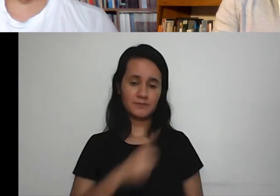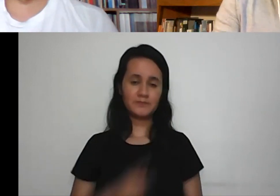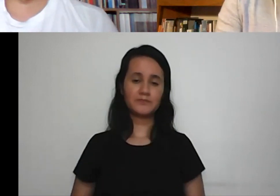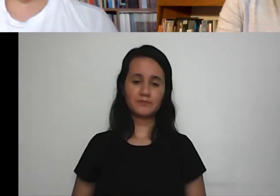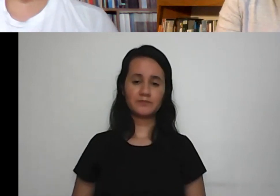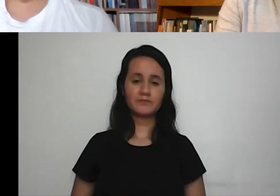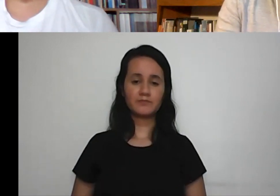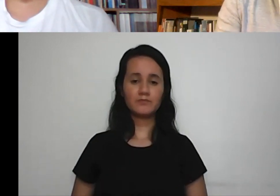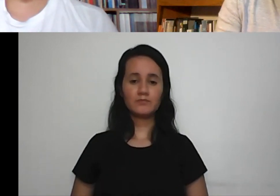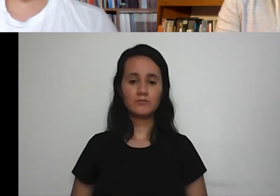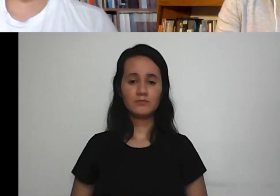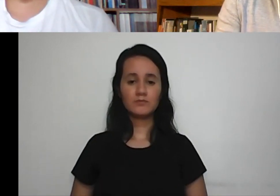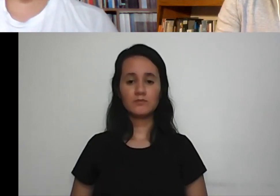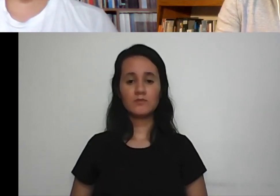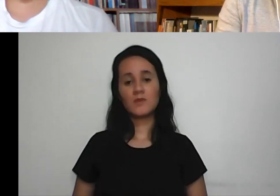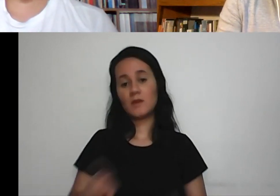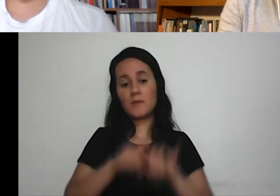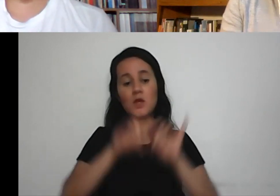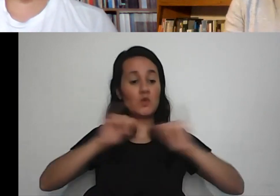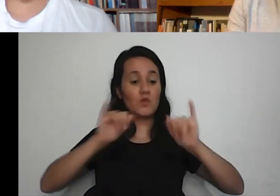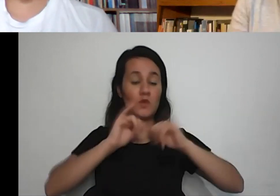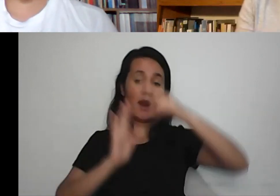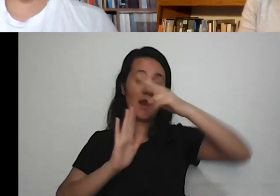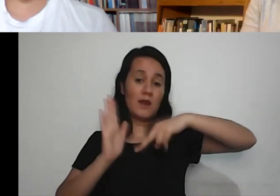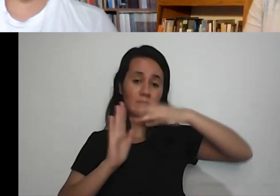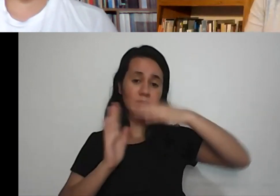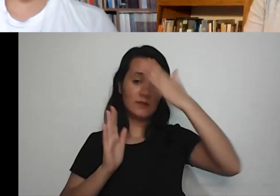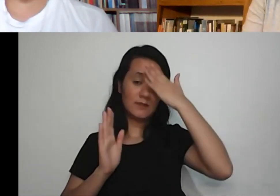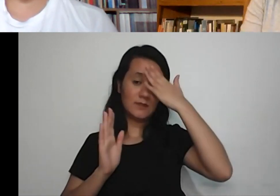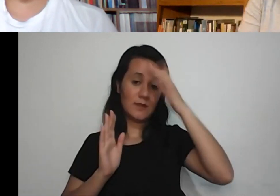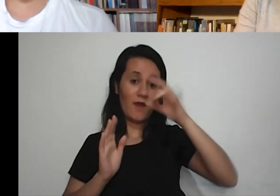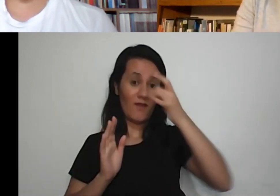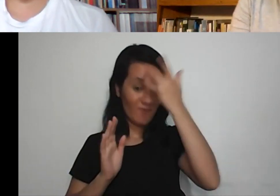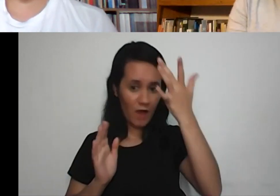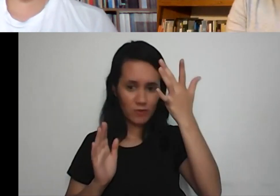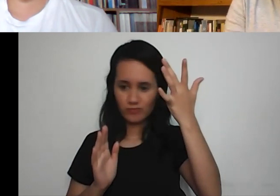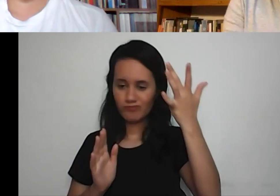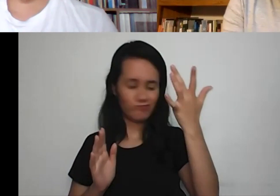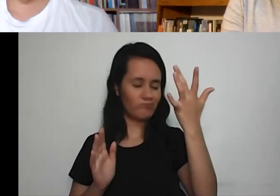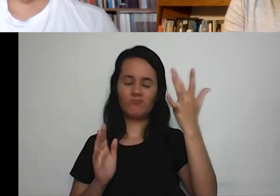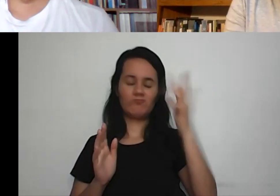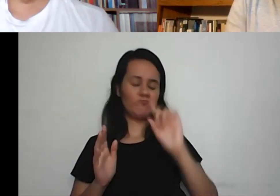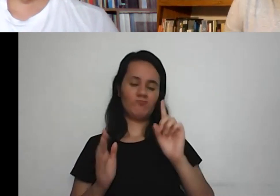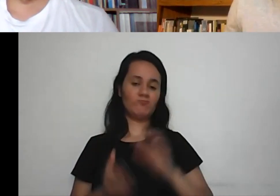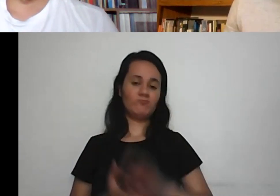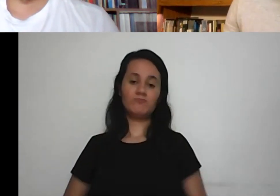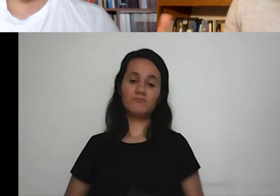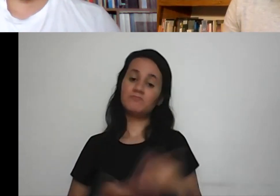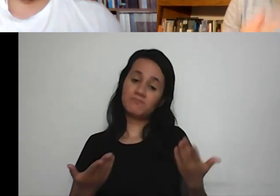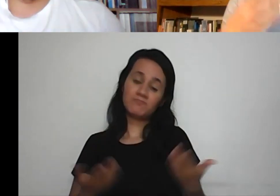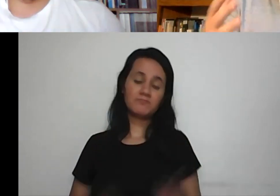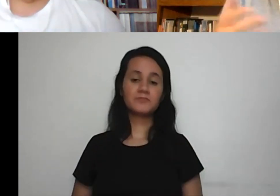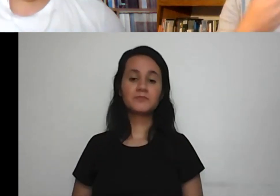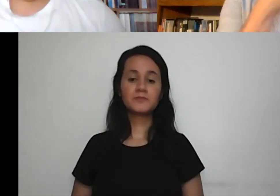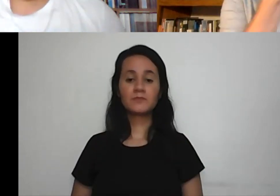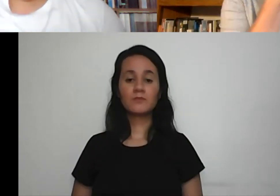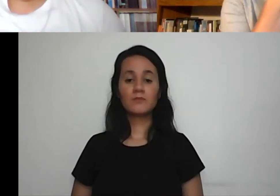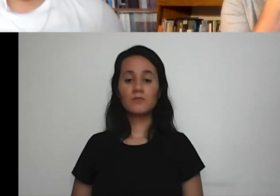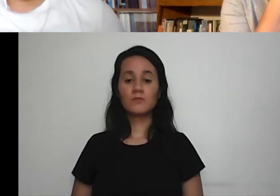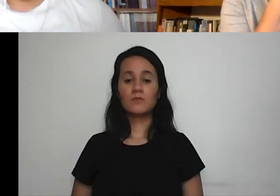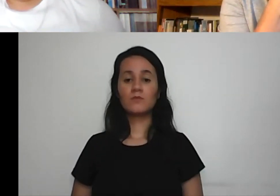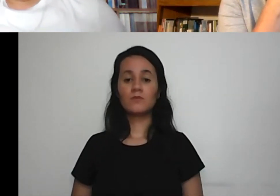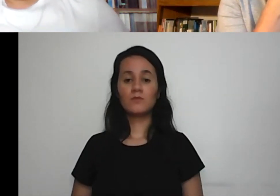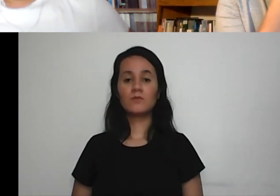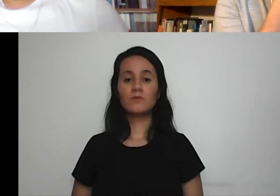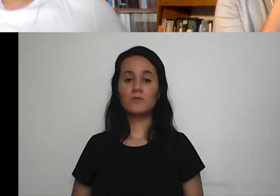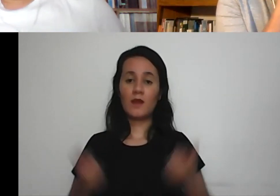E que se está divulgando a leitura, a gente sabe que isso não é uma tarefa fácil, né? Então é isso. Tem que abrir espaço para essas pessoas